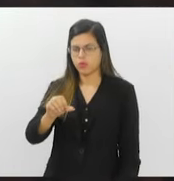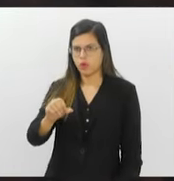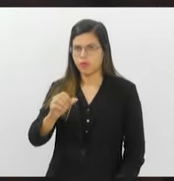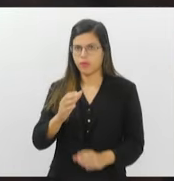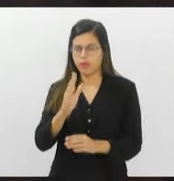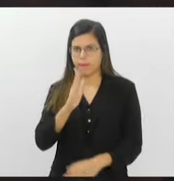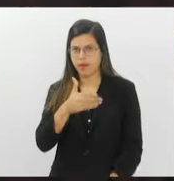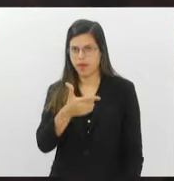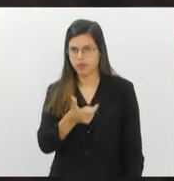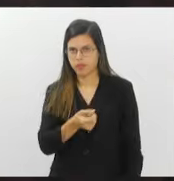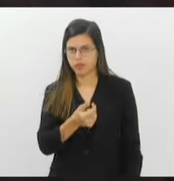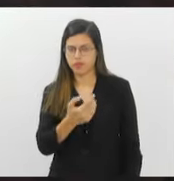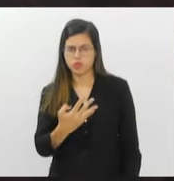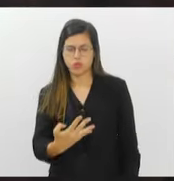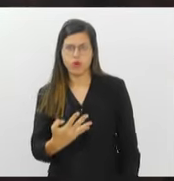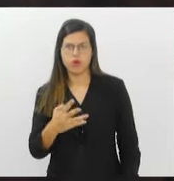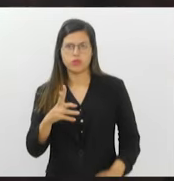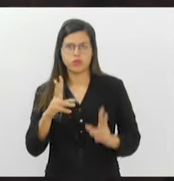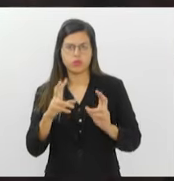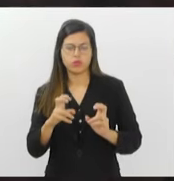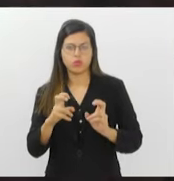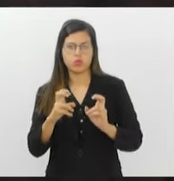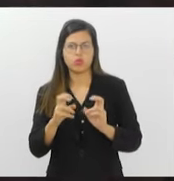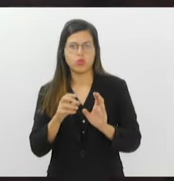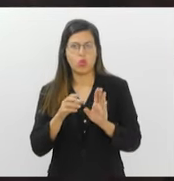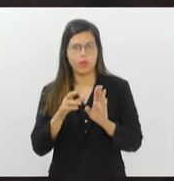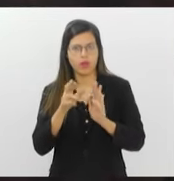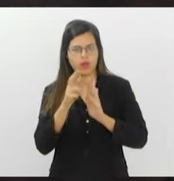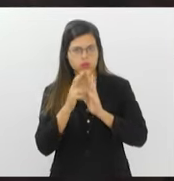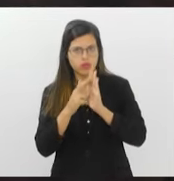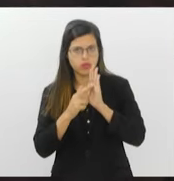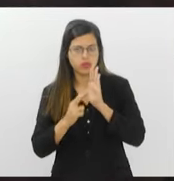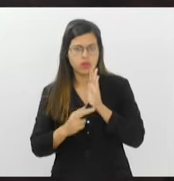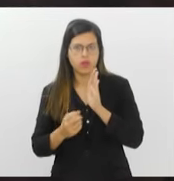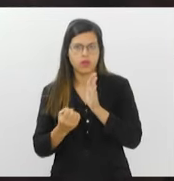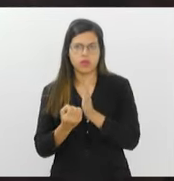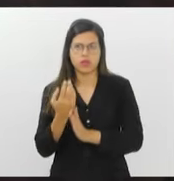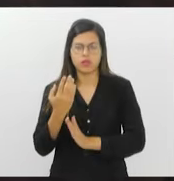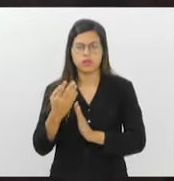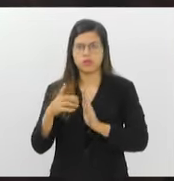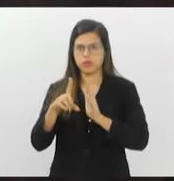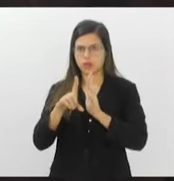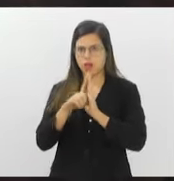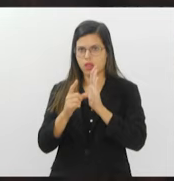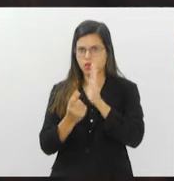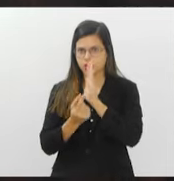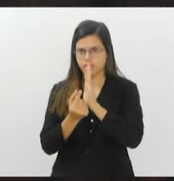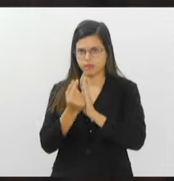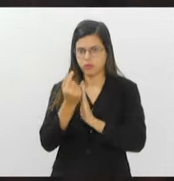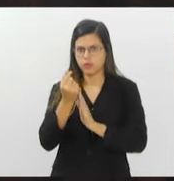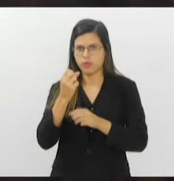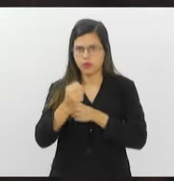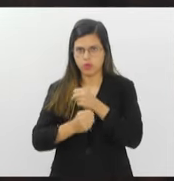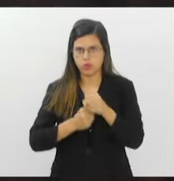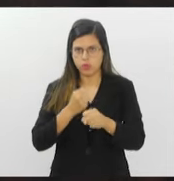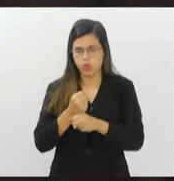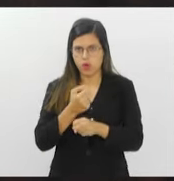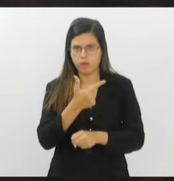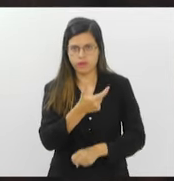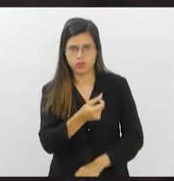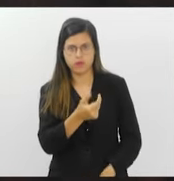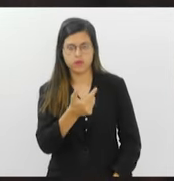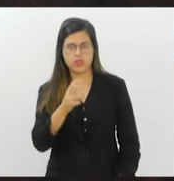09/2024, que dispõe sobre as diretrizes para a elaboração da lei do orçamento anual de 2025 e